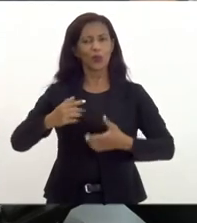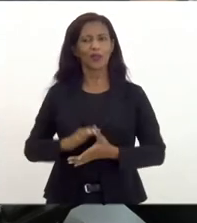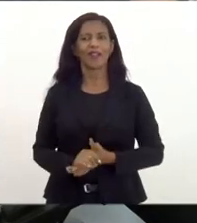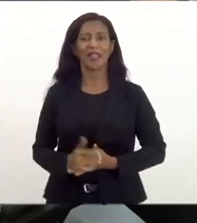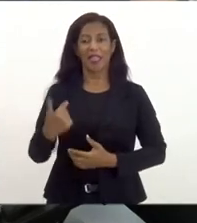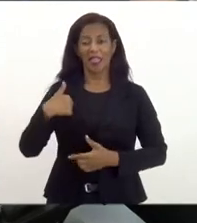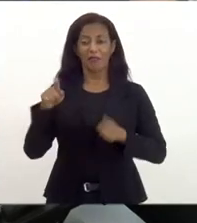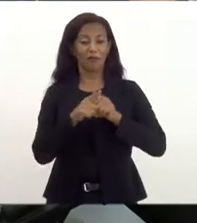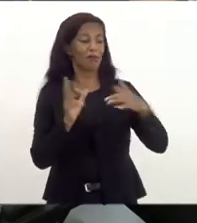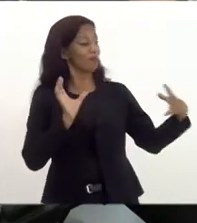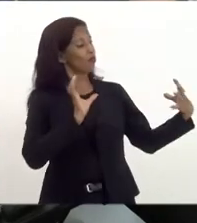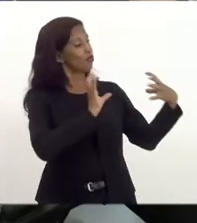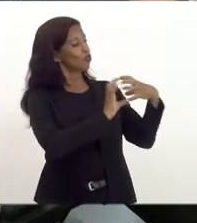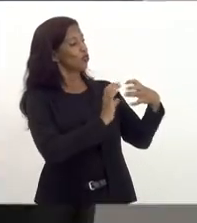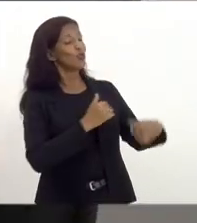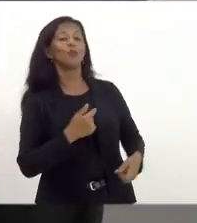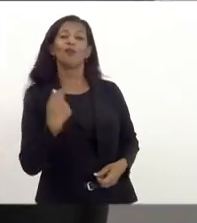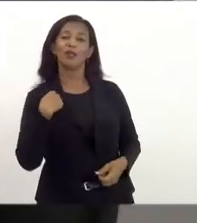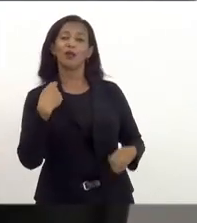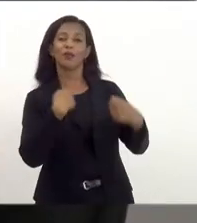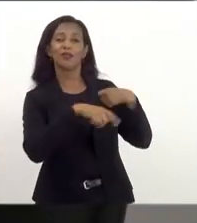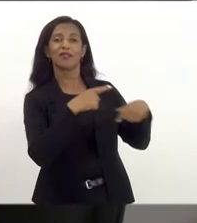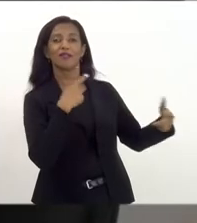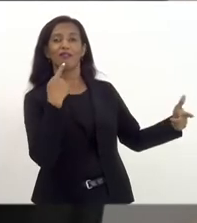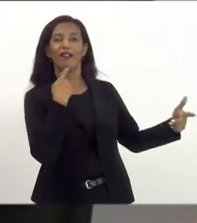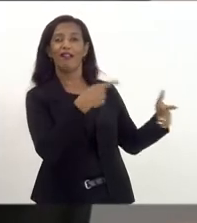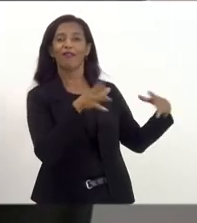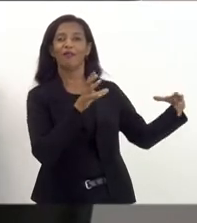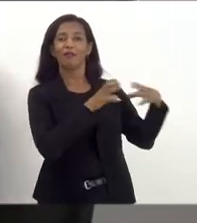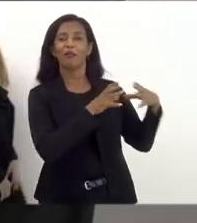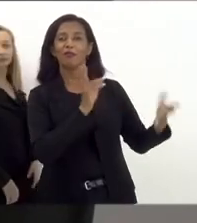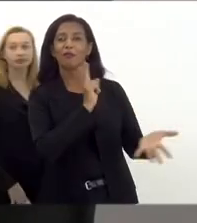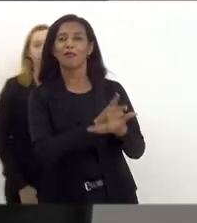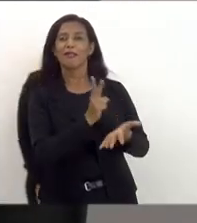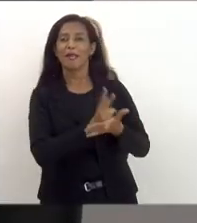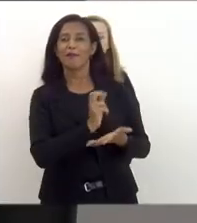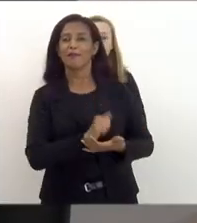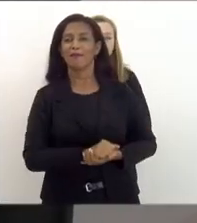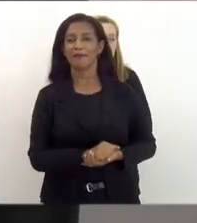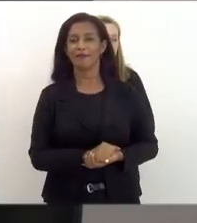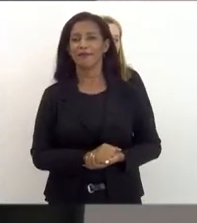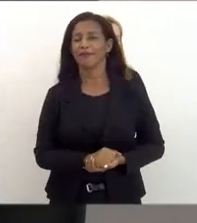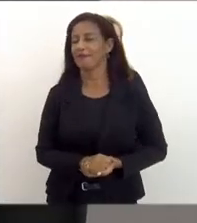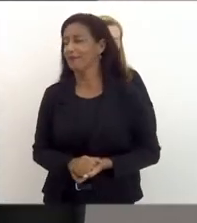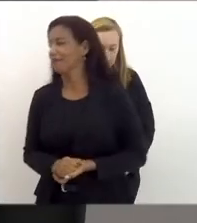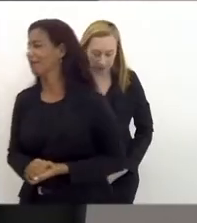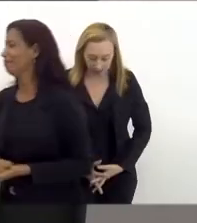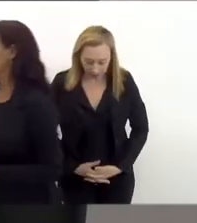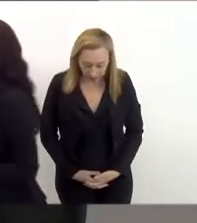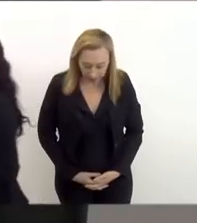time sabe secretária eu preciso falar muito bem do meu time sempre foi